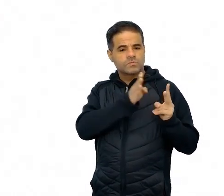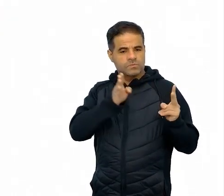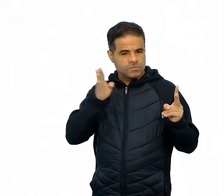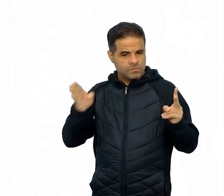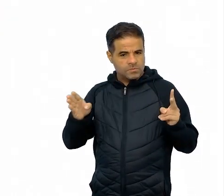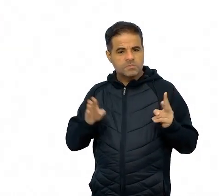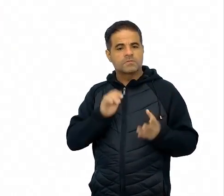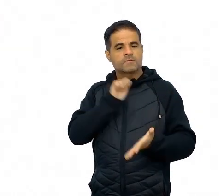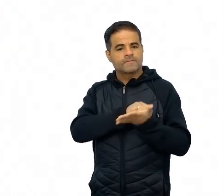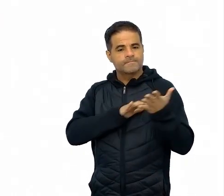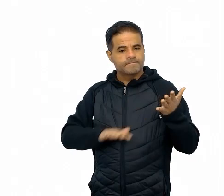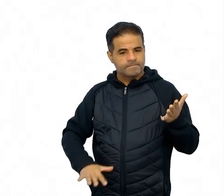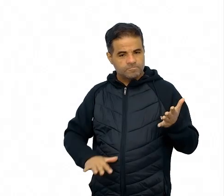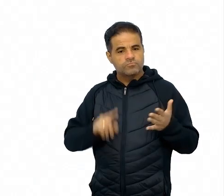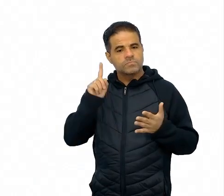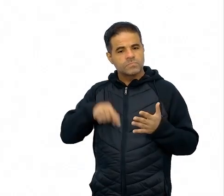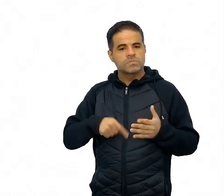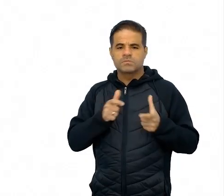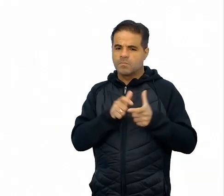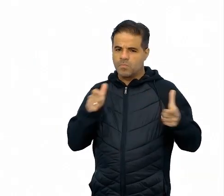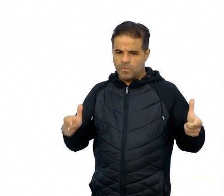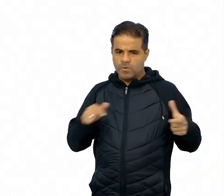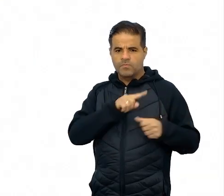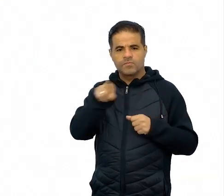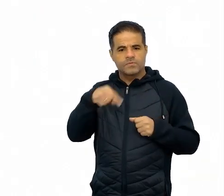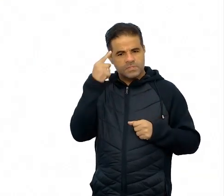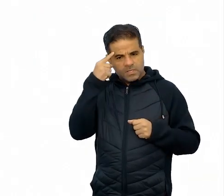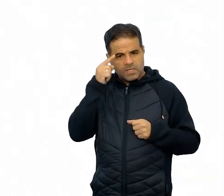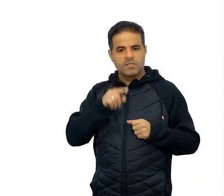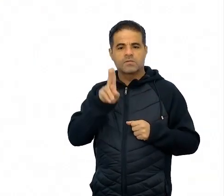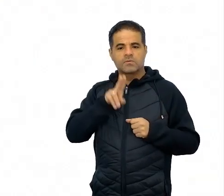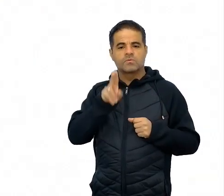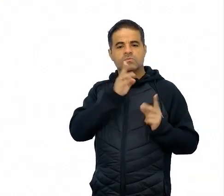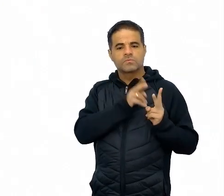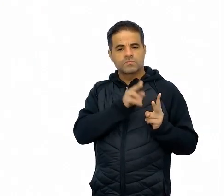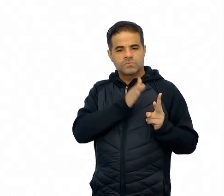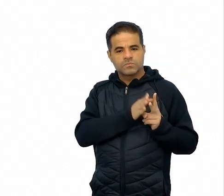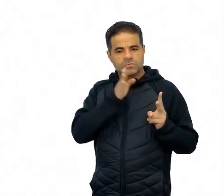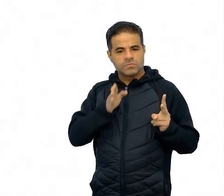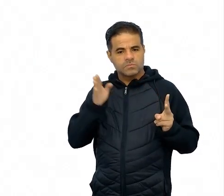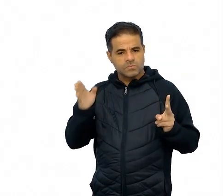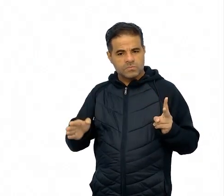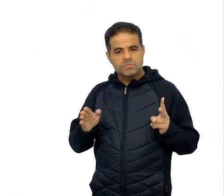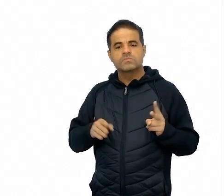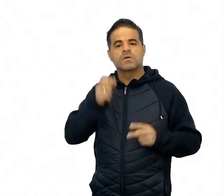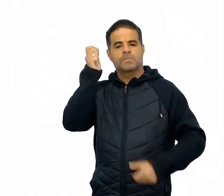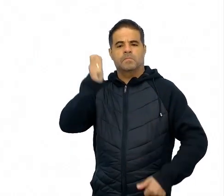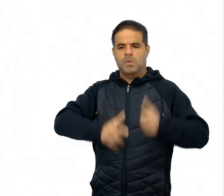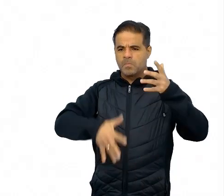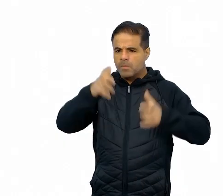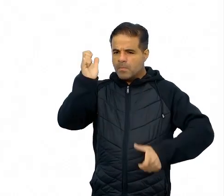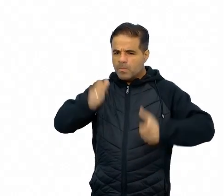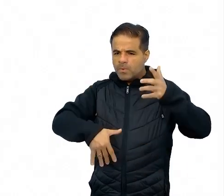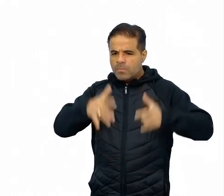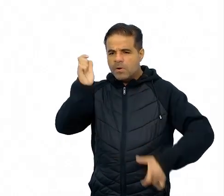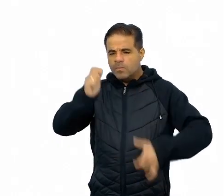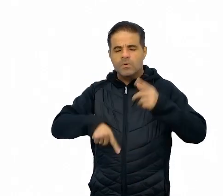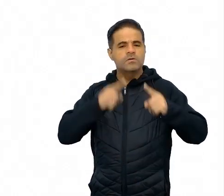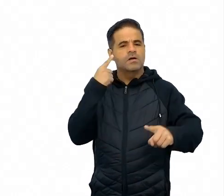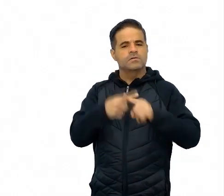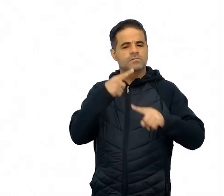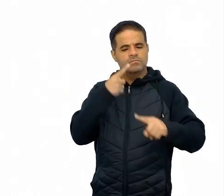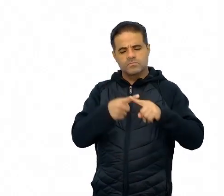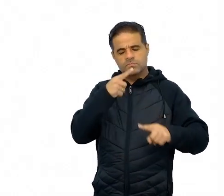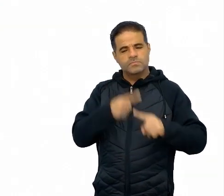sequências de atividade. Muitos de vocês vão falar, mas Rosana, duas sequências? A gente vai estar explicando um pouquinho aqui o porquê,